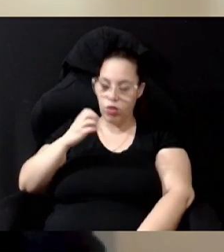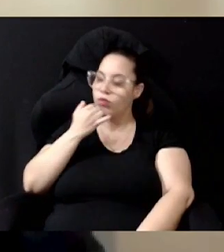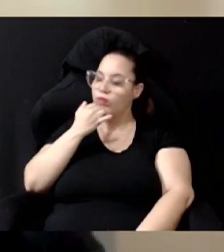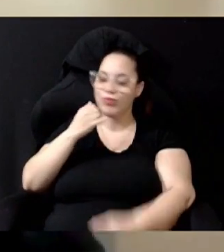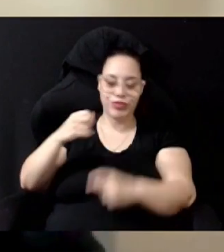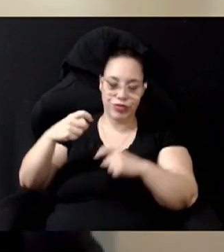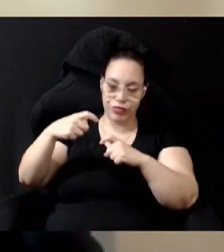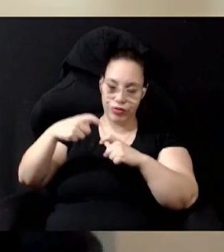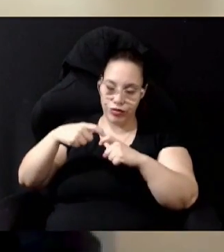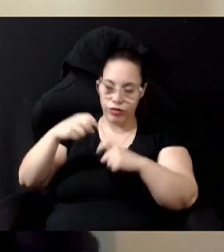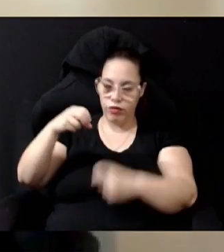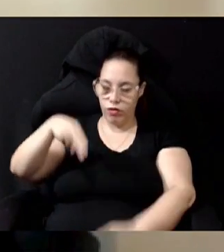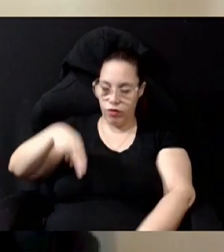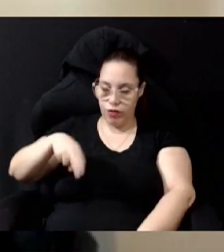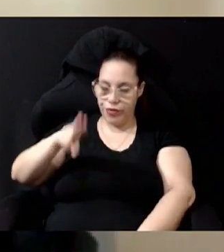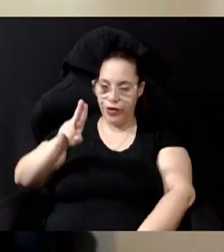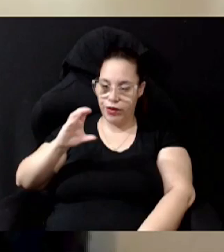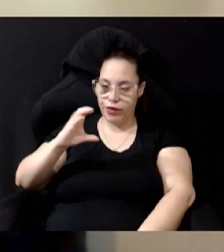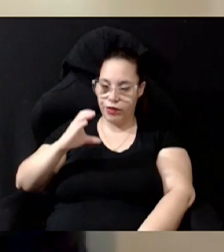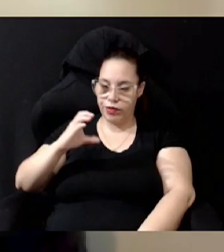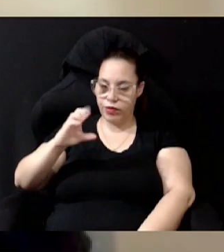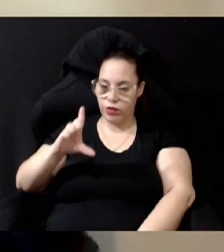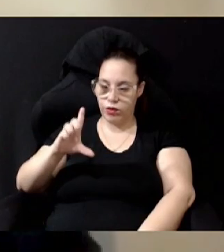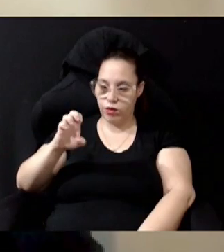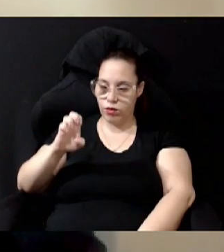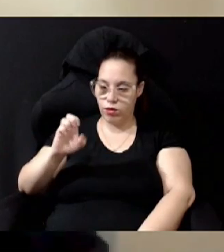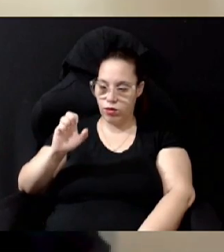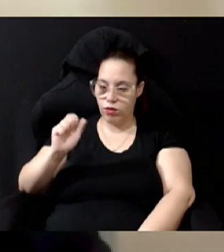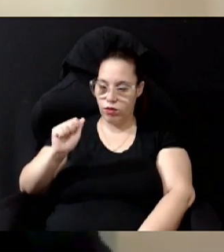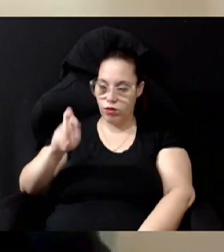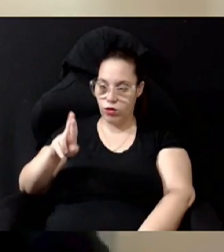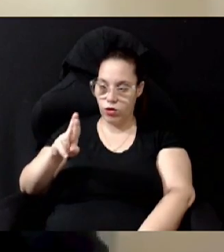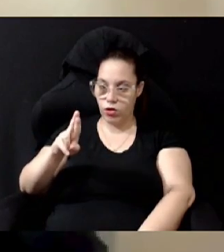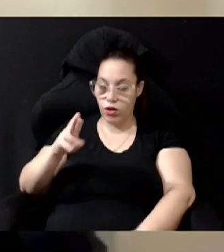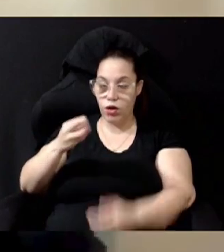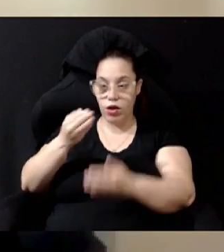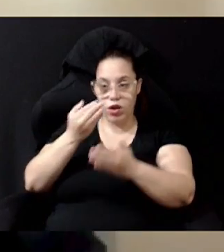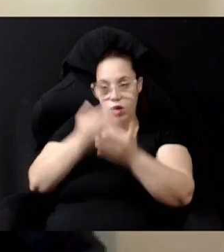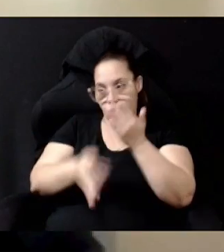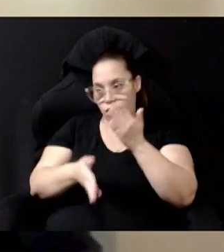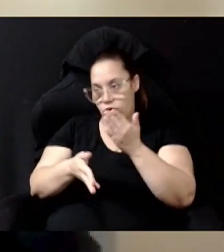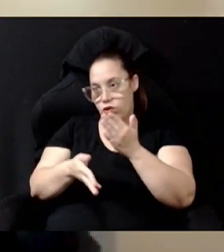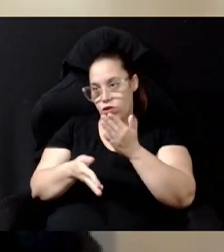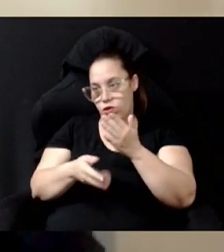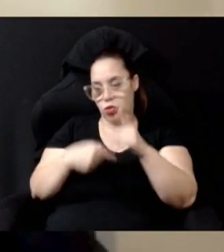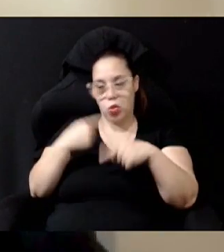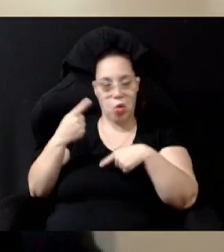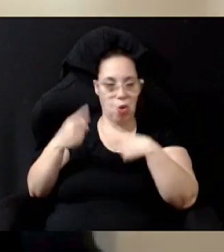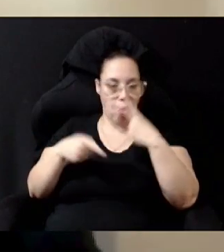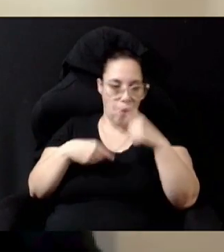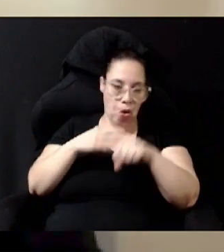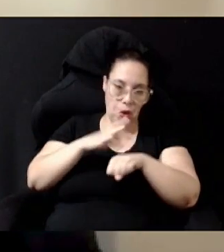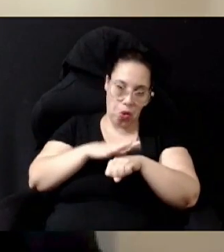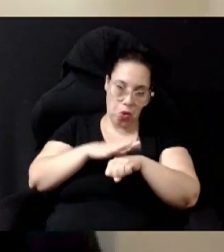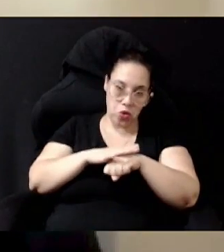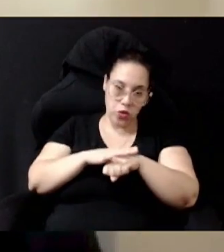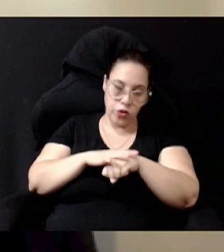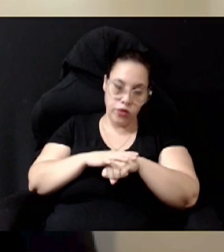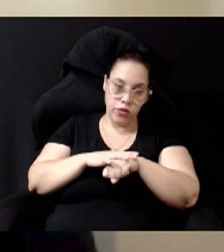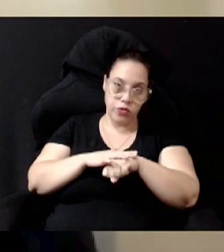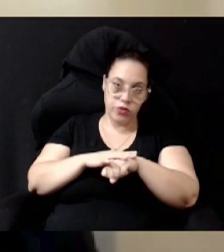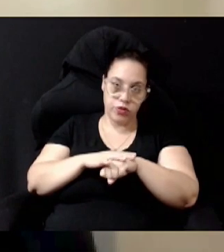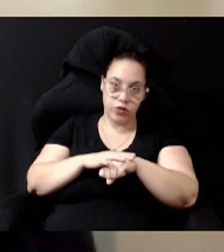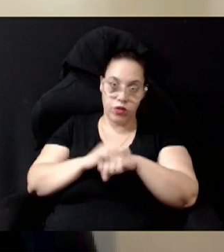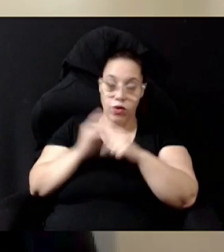só auxiliar no diagnóstico, como auxiliam a excluir outras doenças que têm uma manifestação semelhante no começo.